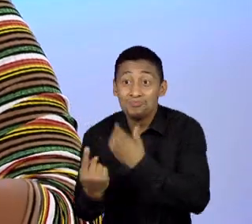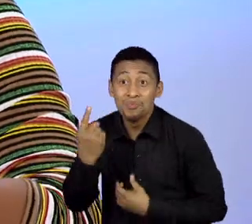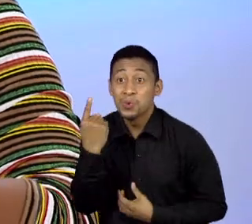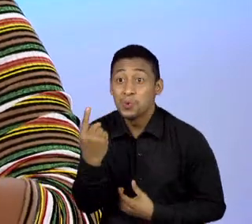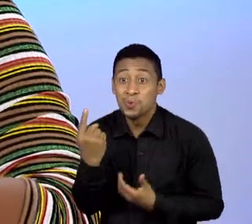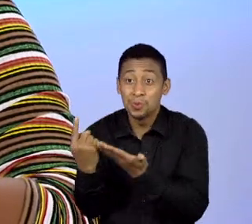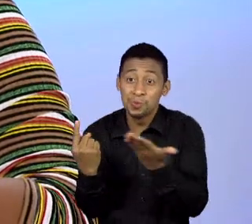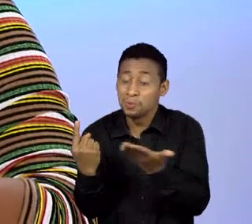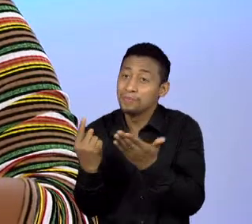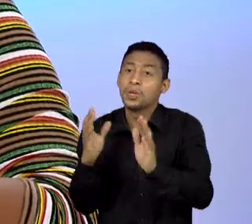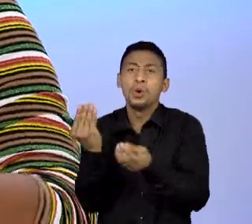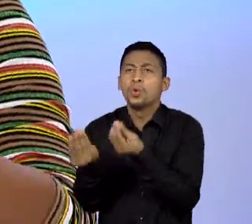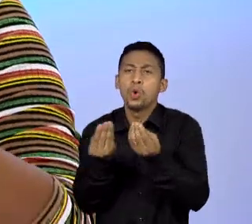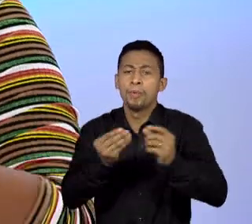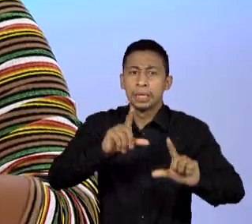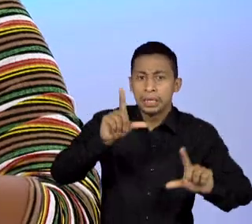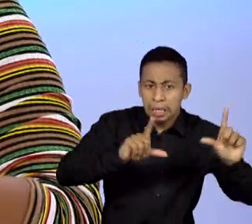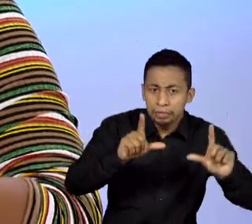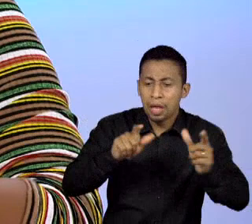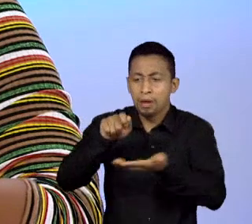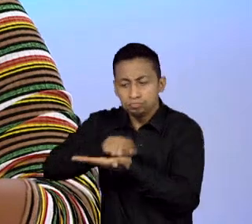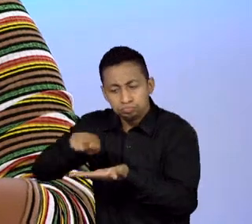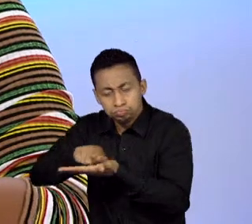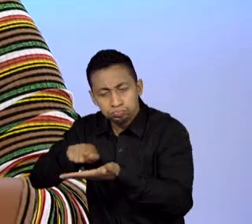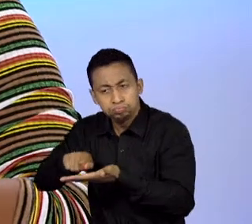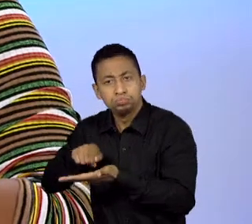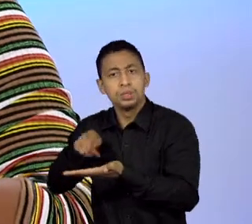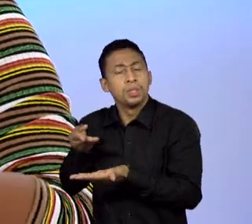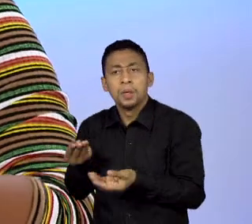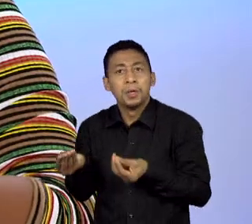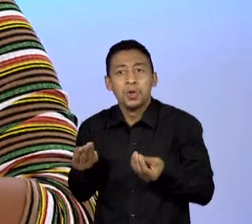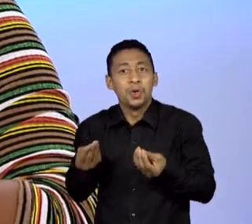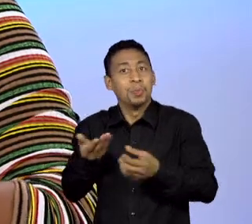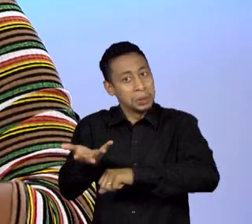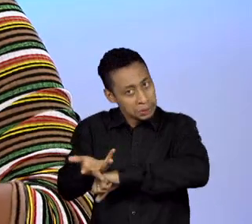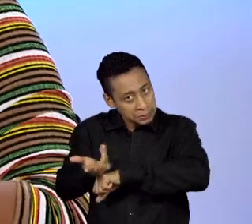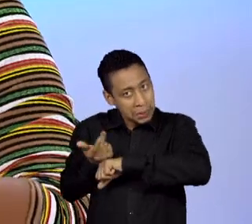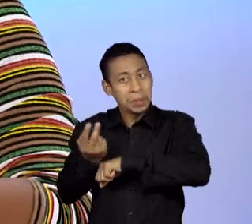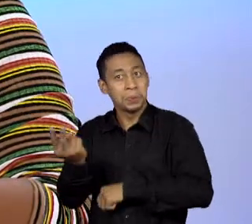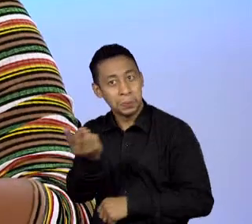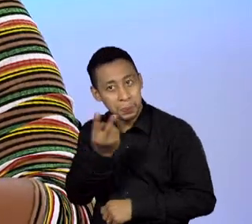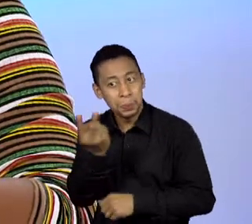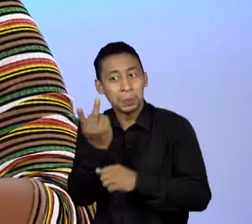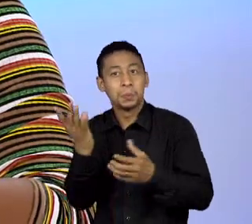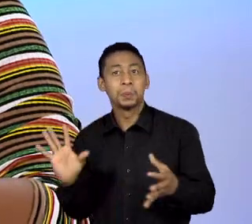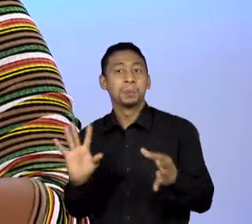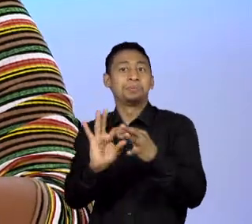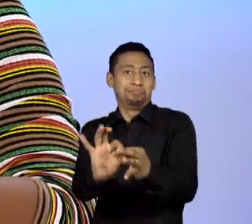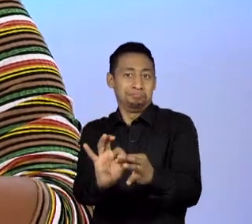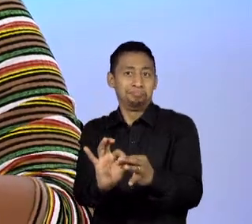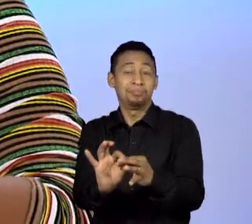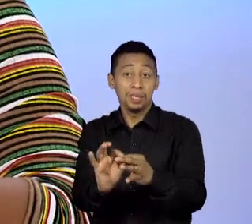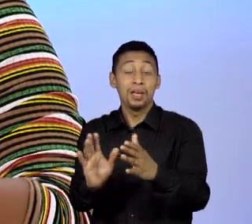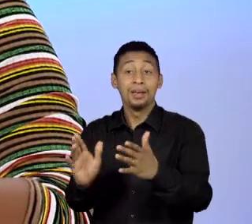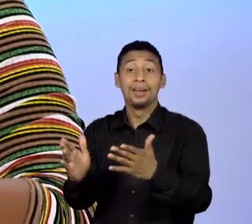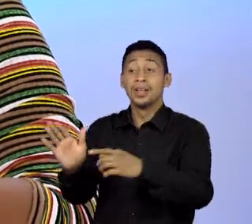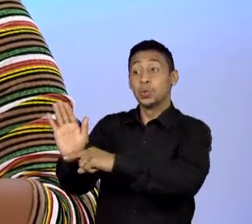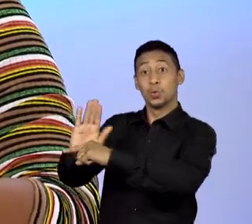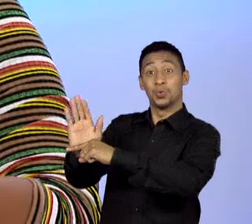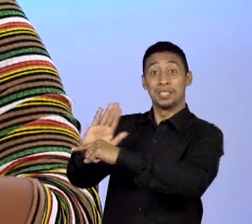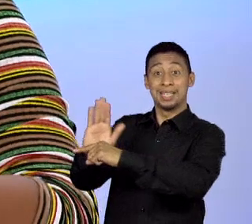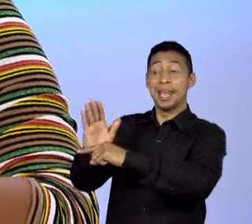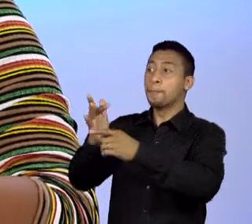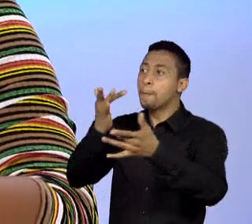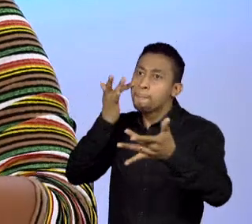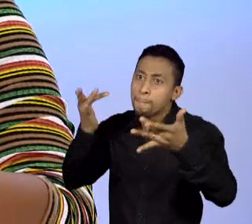né, esse duplo talento, né, de seus criadores, né, que é algo muito comum no cinema, né, principalmente cinema de